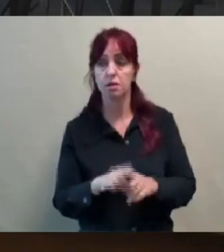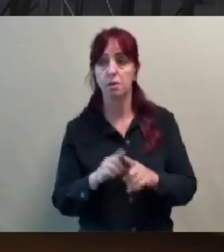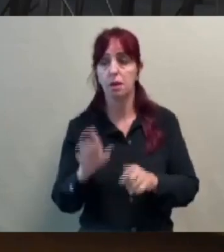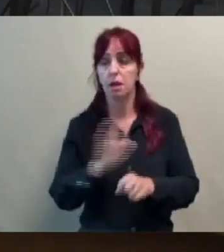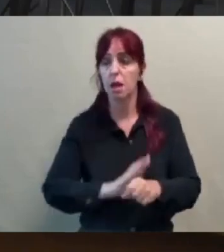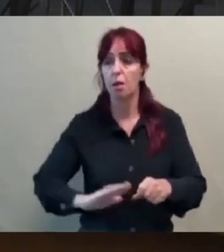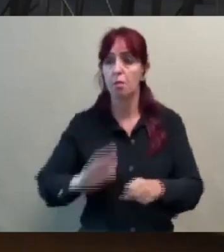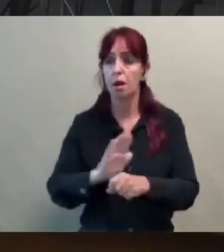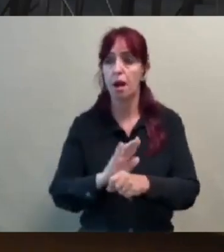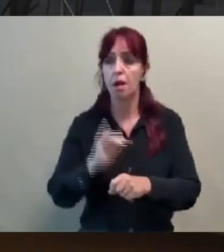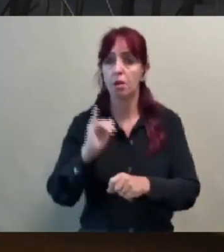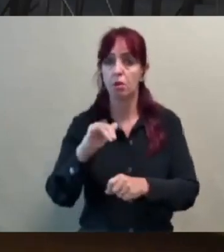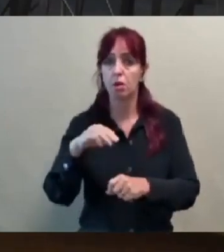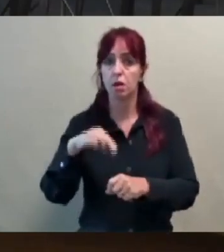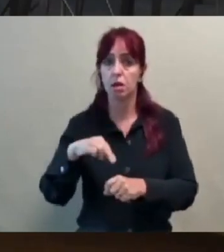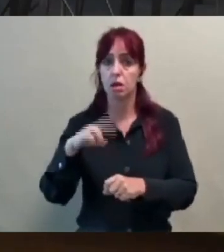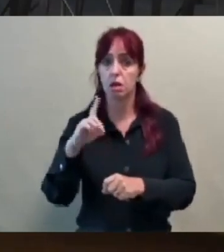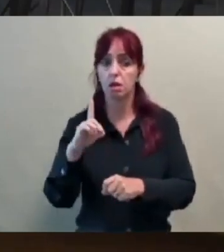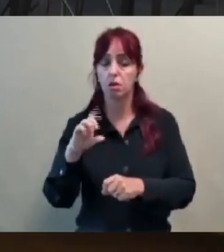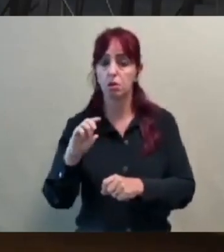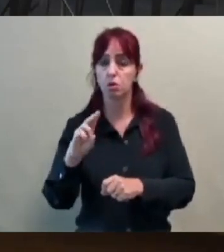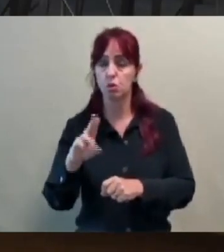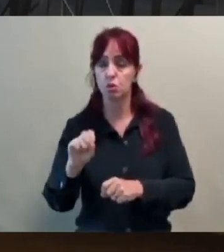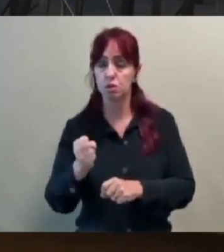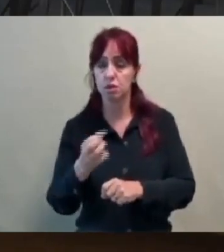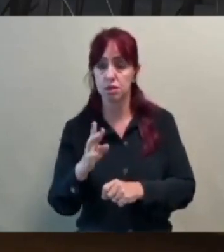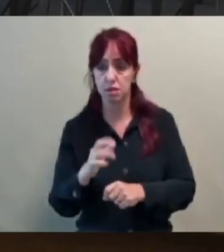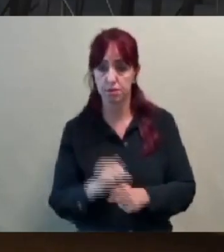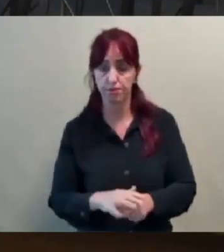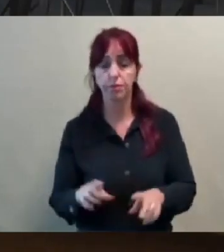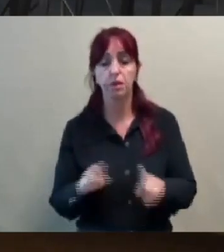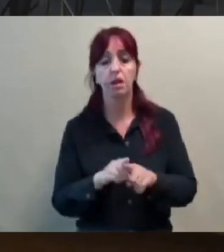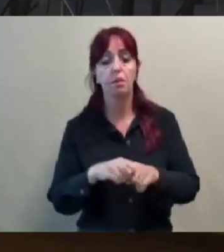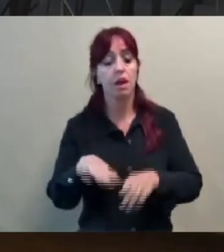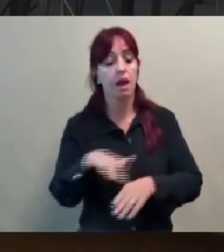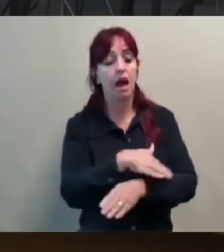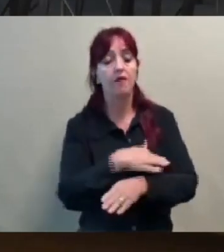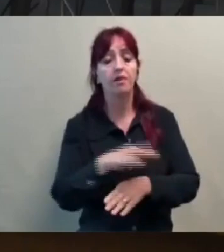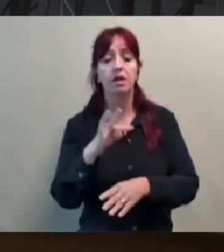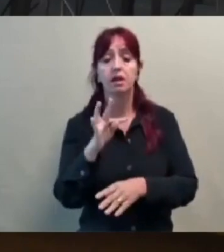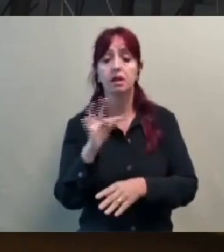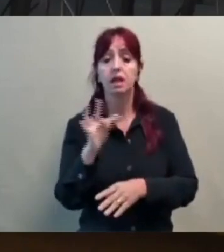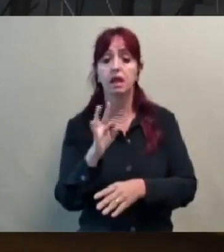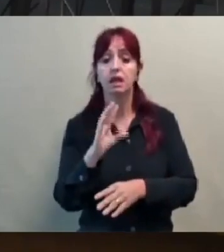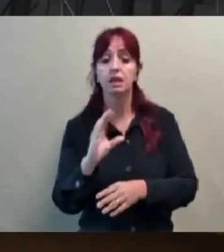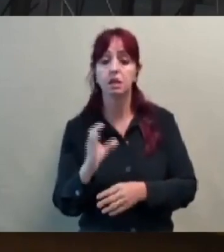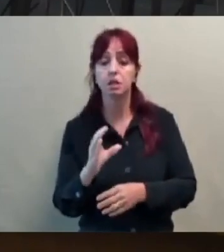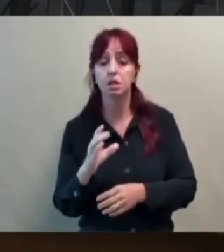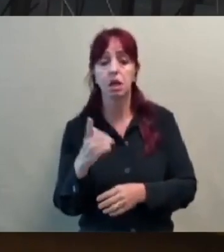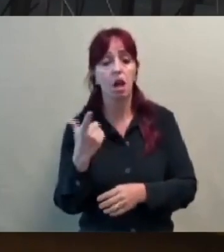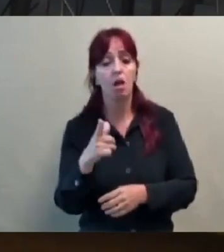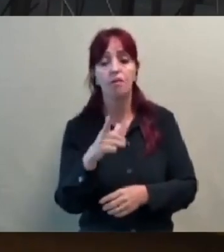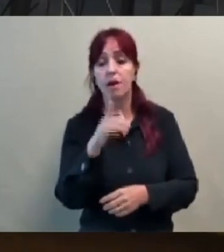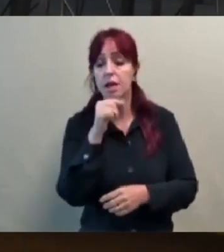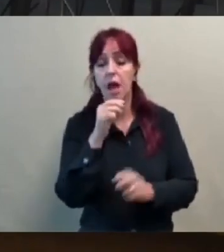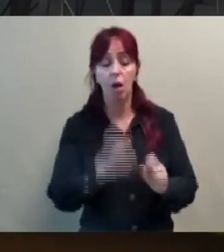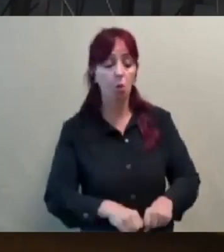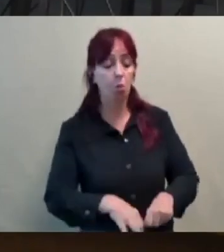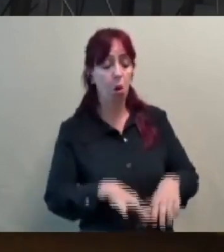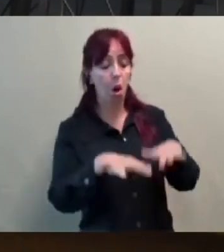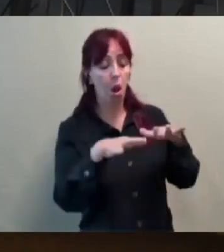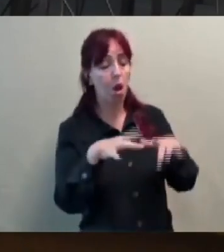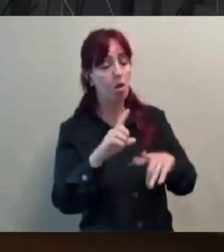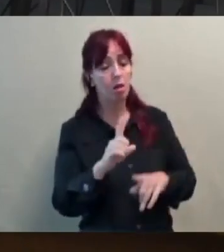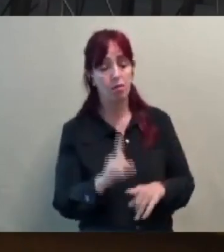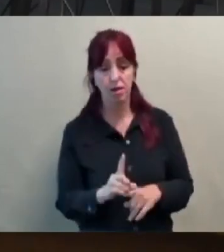do Ferrugem. Então, a Tereza Cristina não terá mais problemas, se Deus quiser, com enchentes, porque o prefeito teve